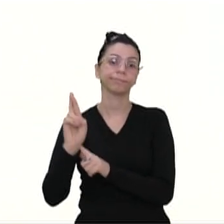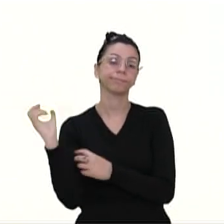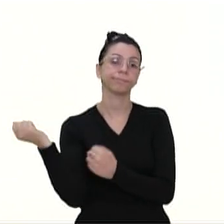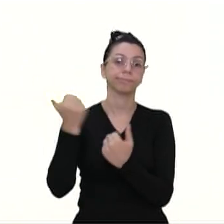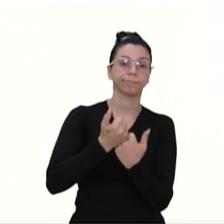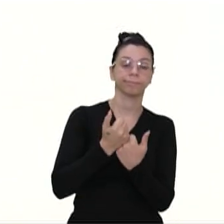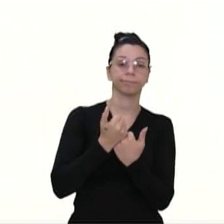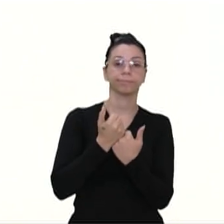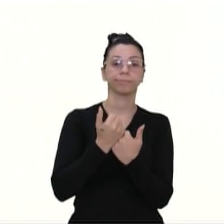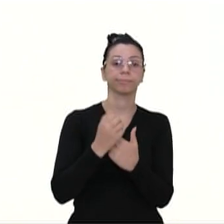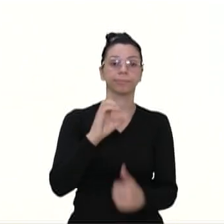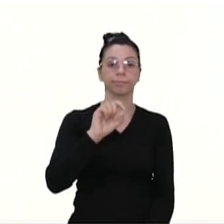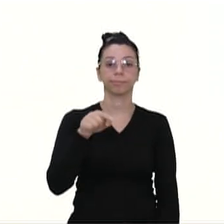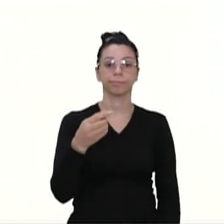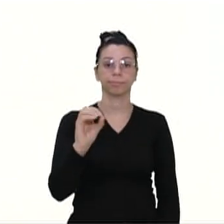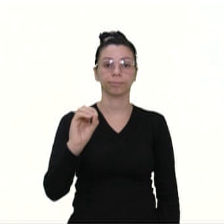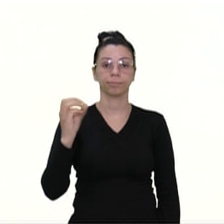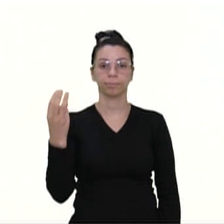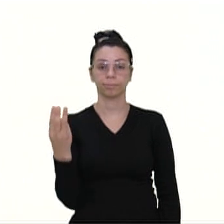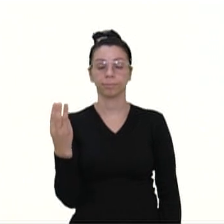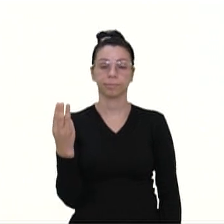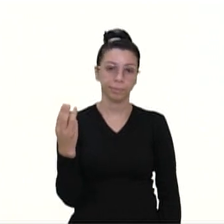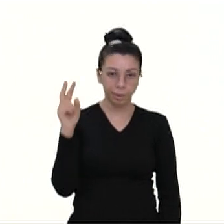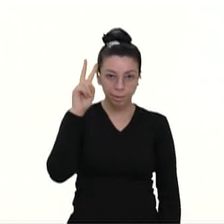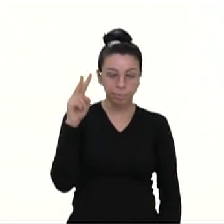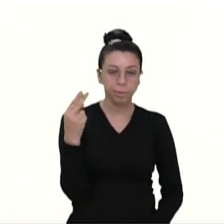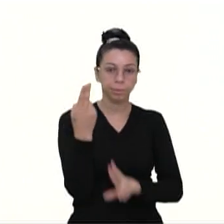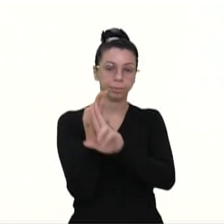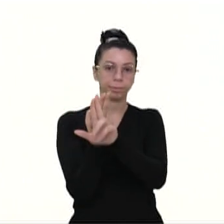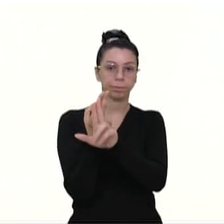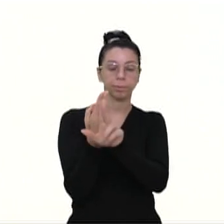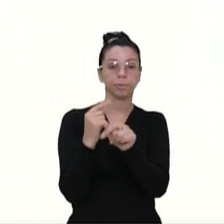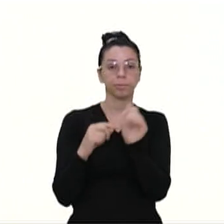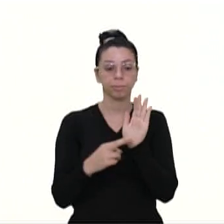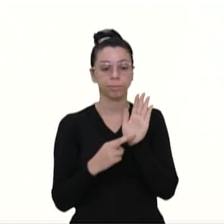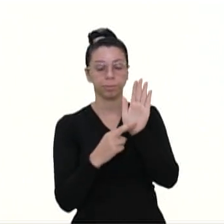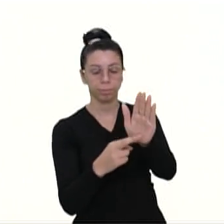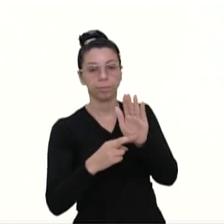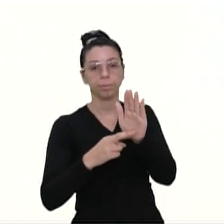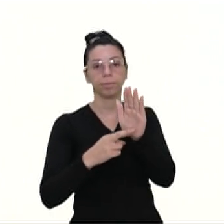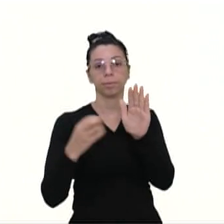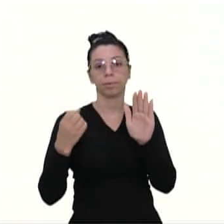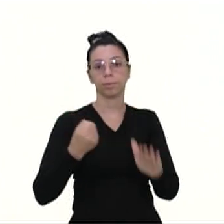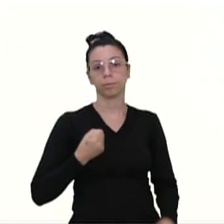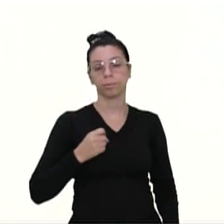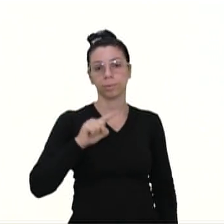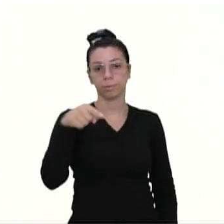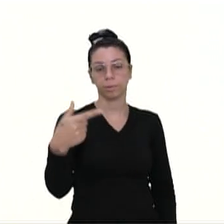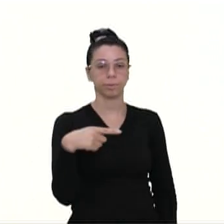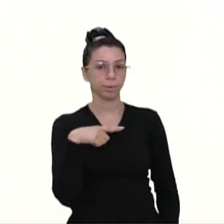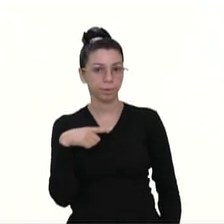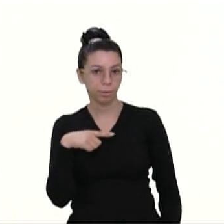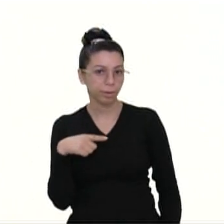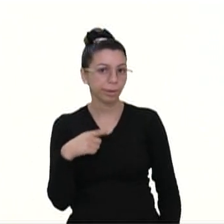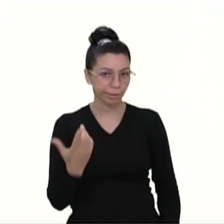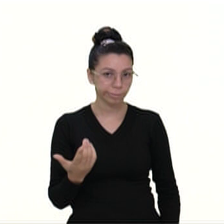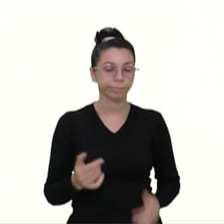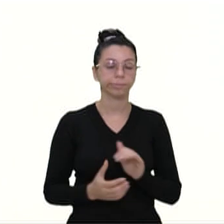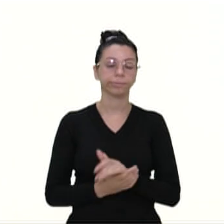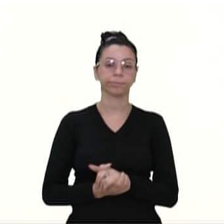de 0,03. Lembrando que a gente usa a representação decimal das porcentagens nos